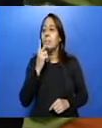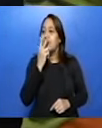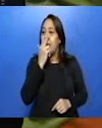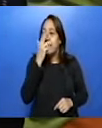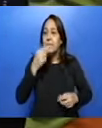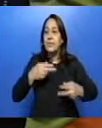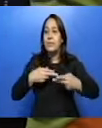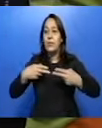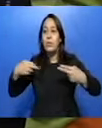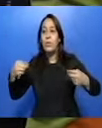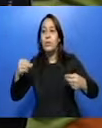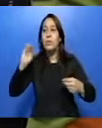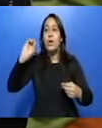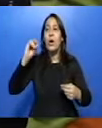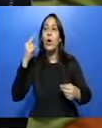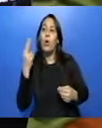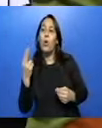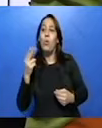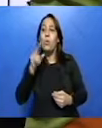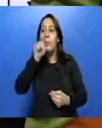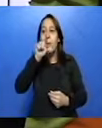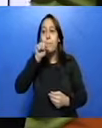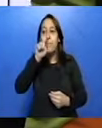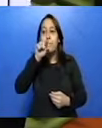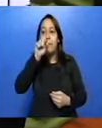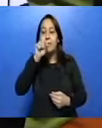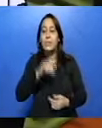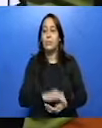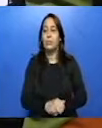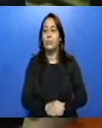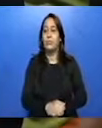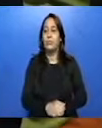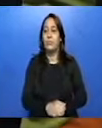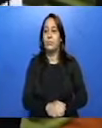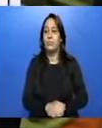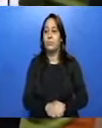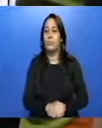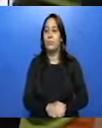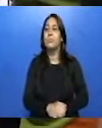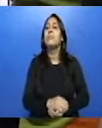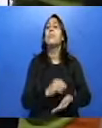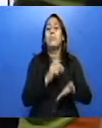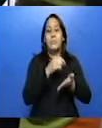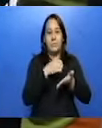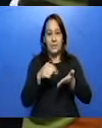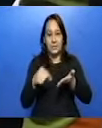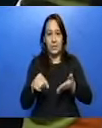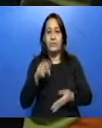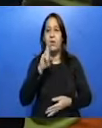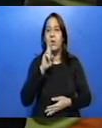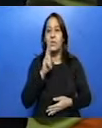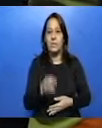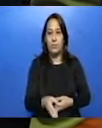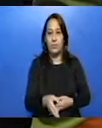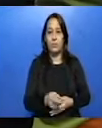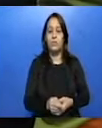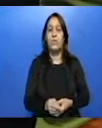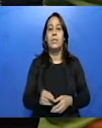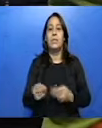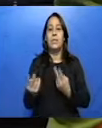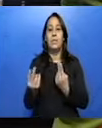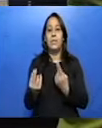igual a de pássaro? Igual ao de pássaro, né? Escrevam aí. Igual ao